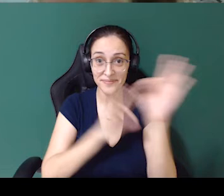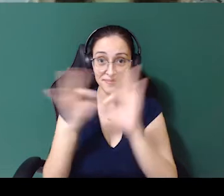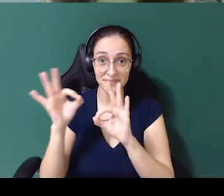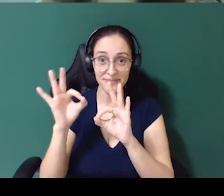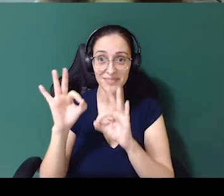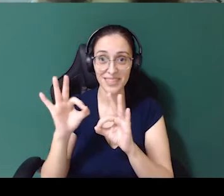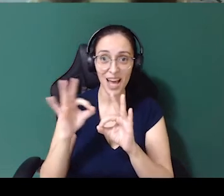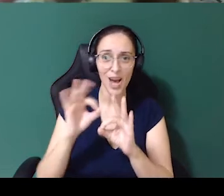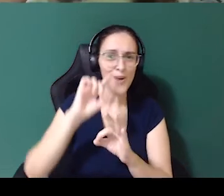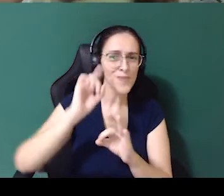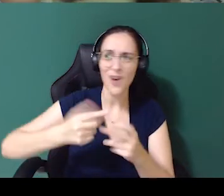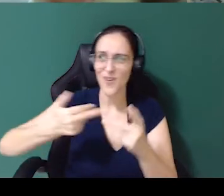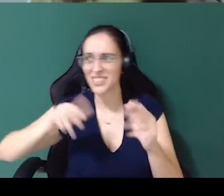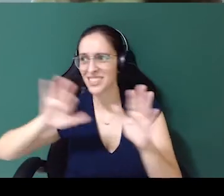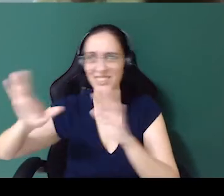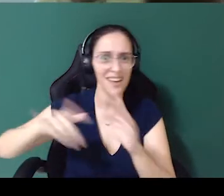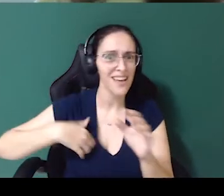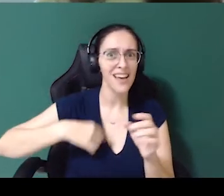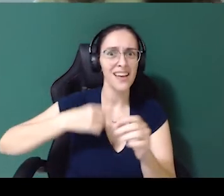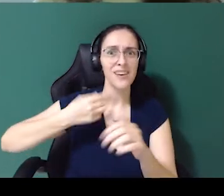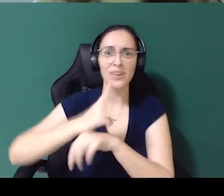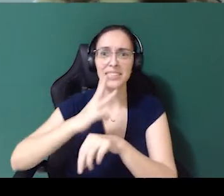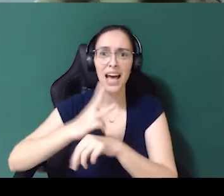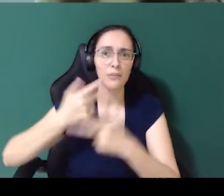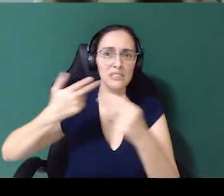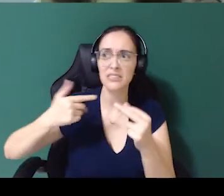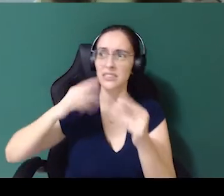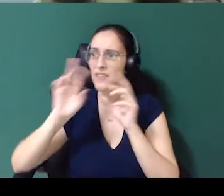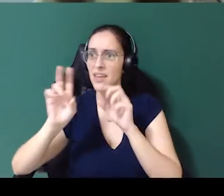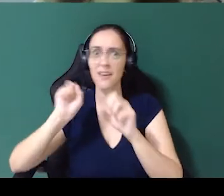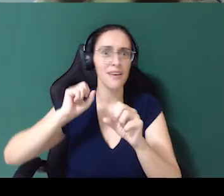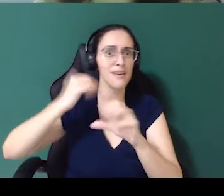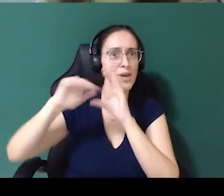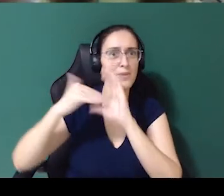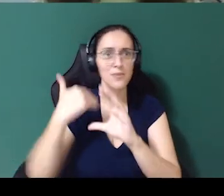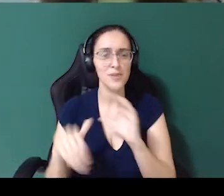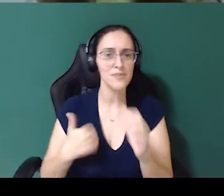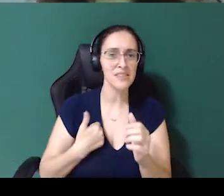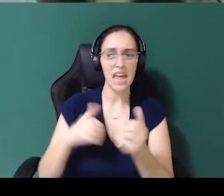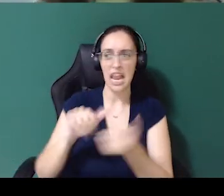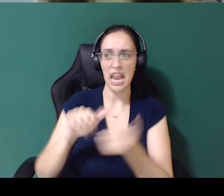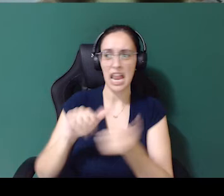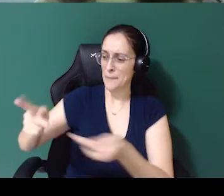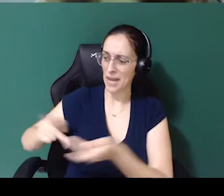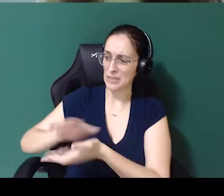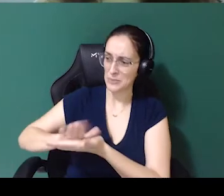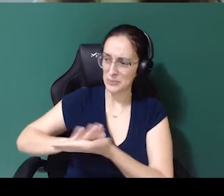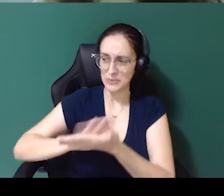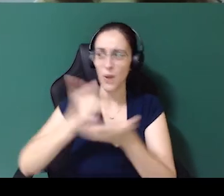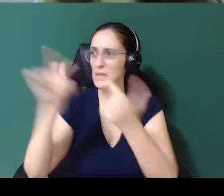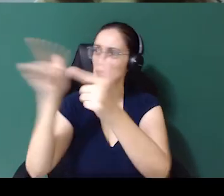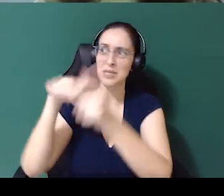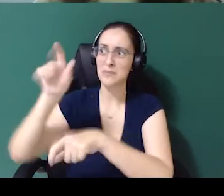fazendo 1 milhão de coisas, respondendo WhatsApp, olhando o e-mail, lavando vasilha, conversando com